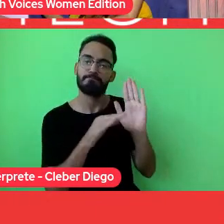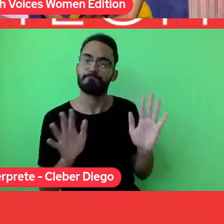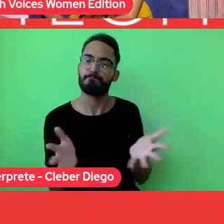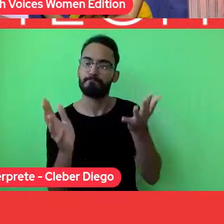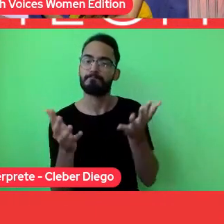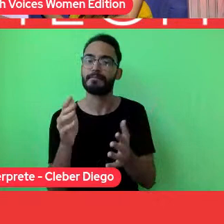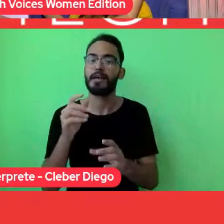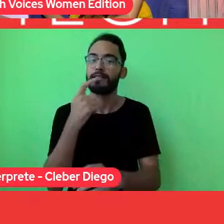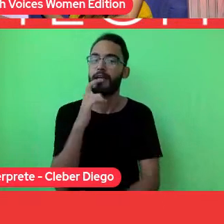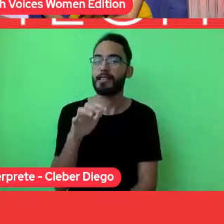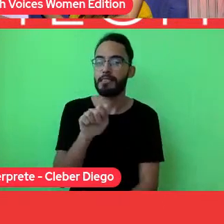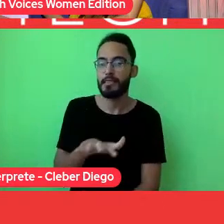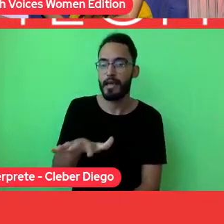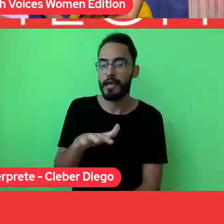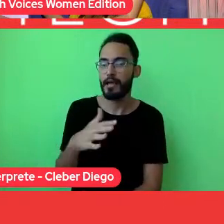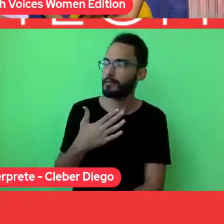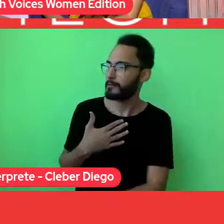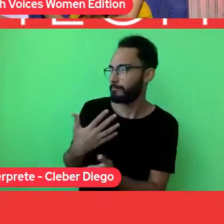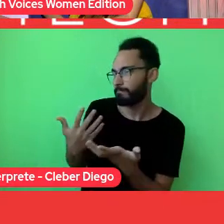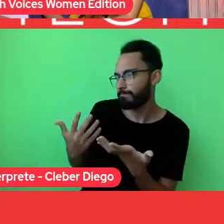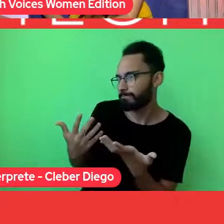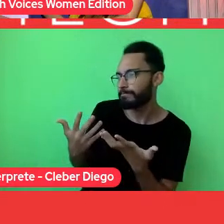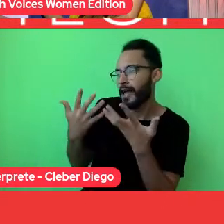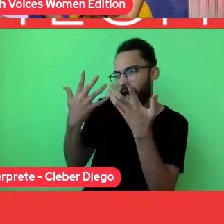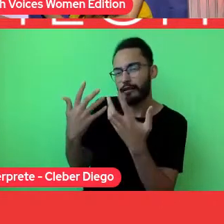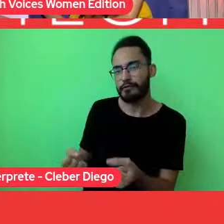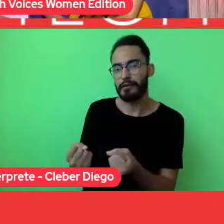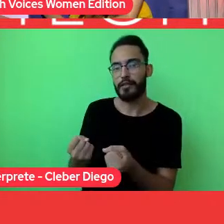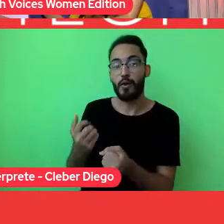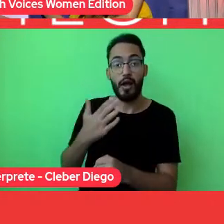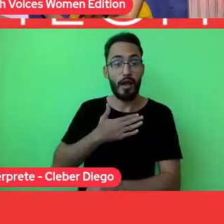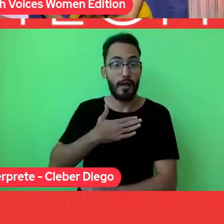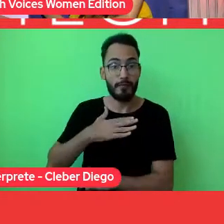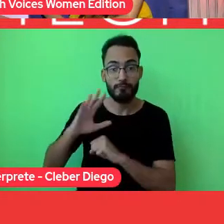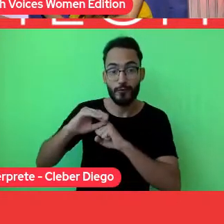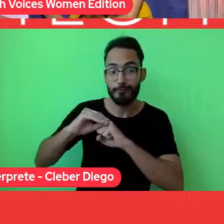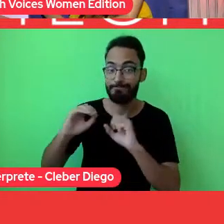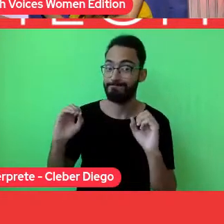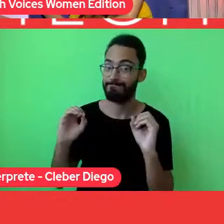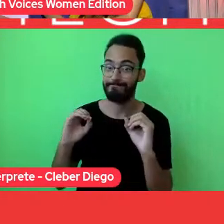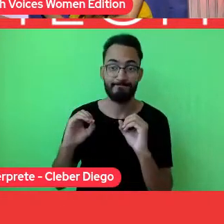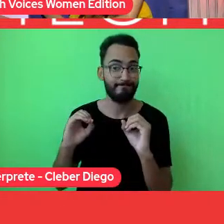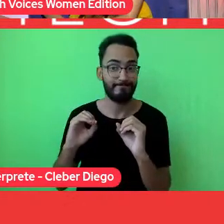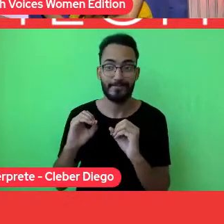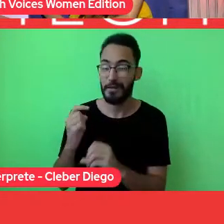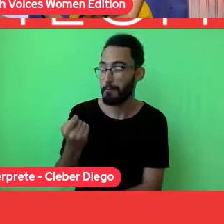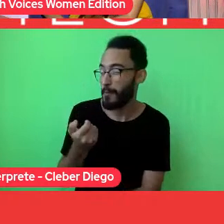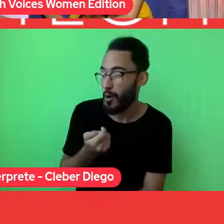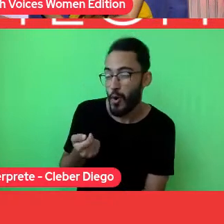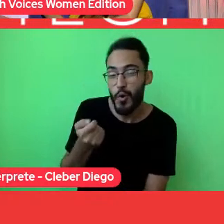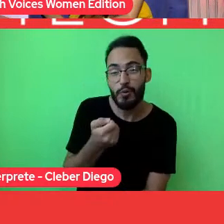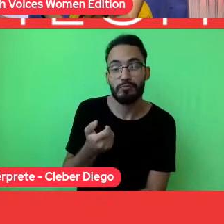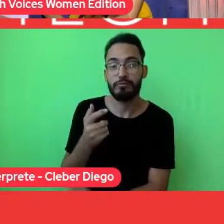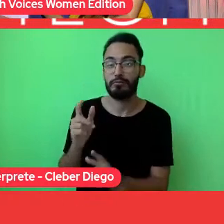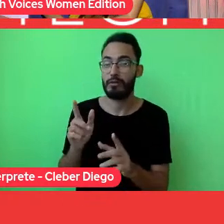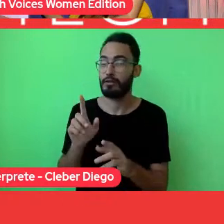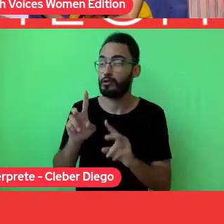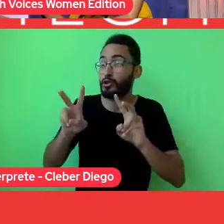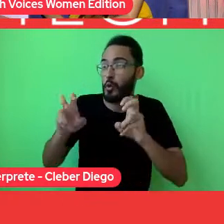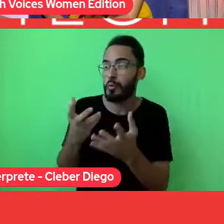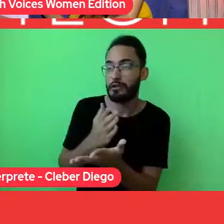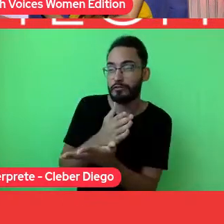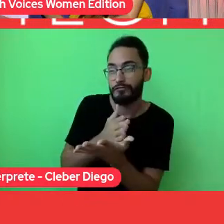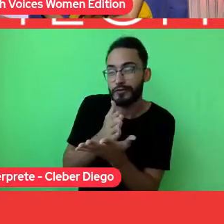eu topei o convite, né, com muito pouco conhecimento, eu diria, sobre os assuntos de diversidade e inclusão e como isso permeia,